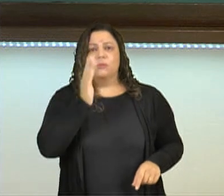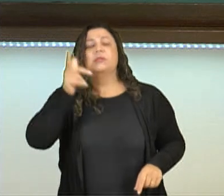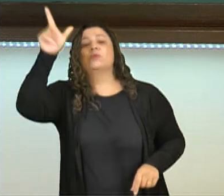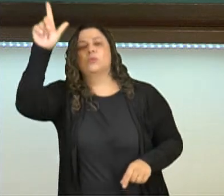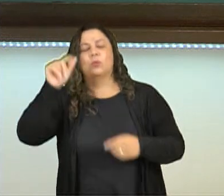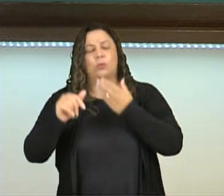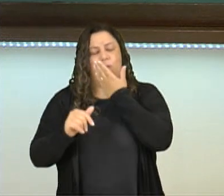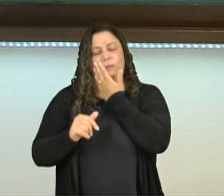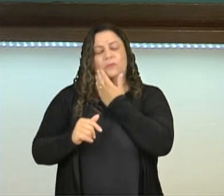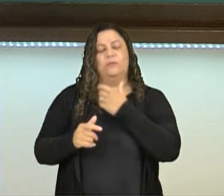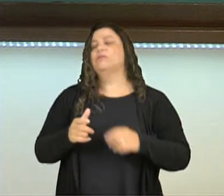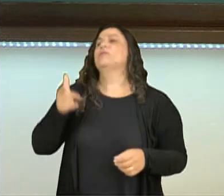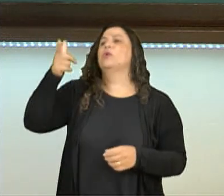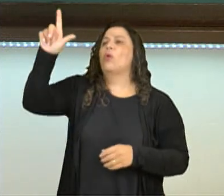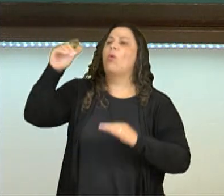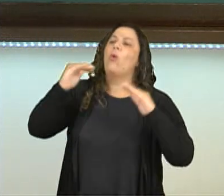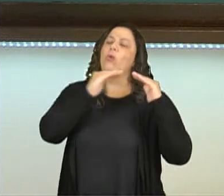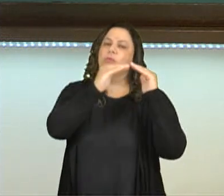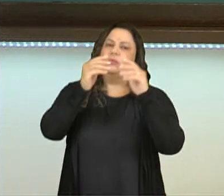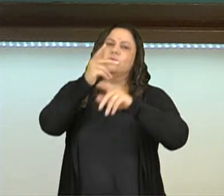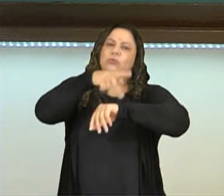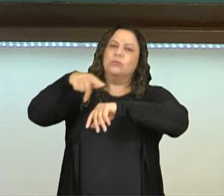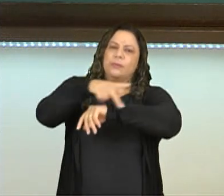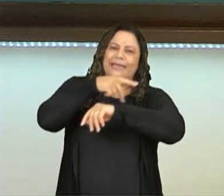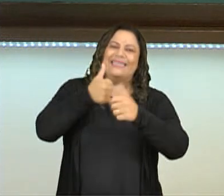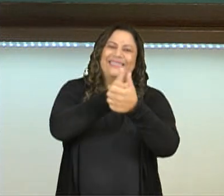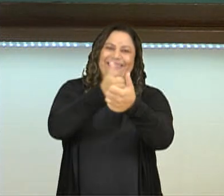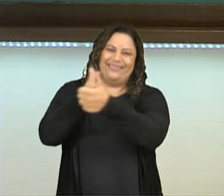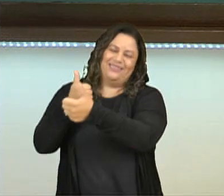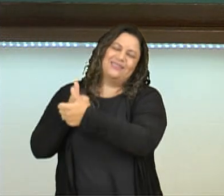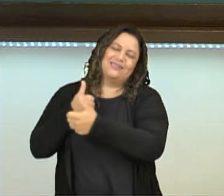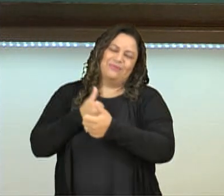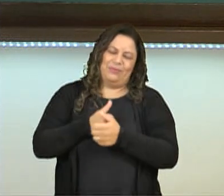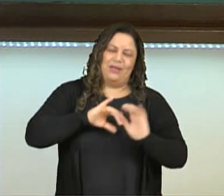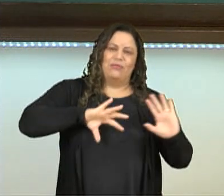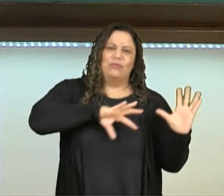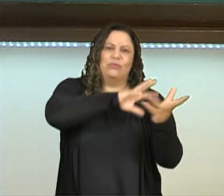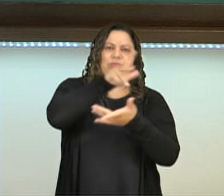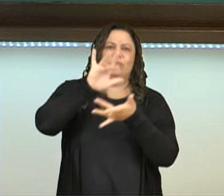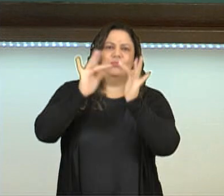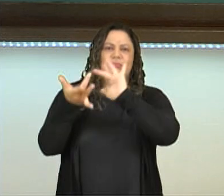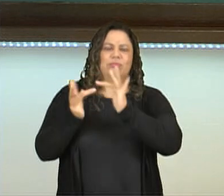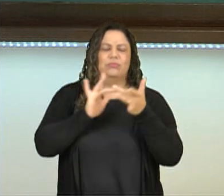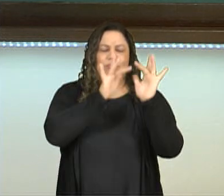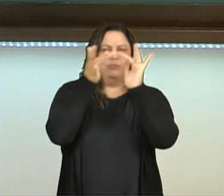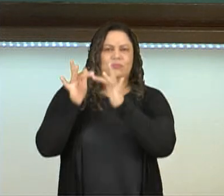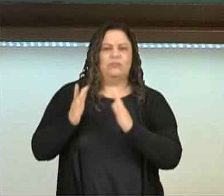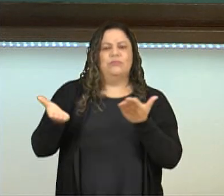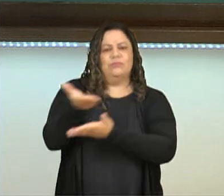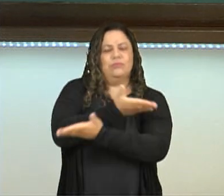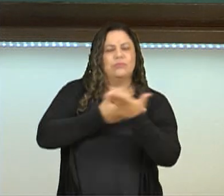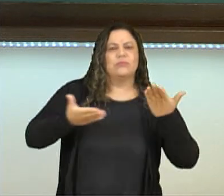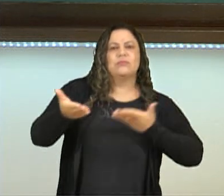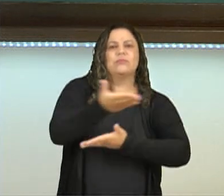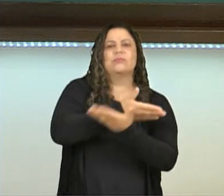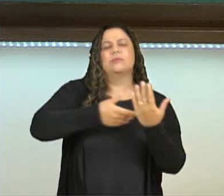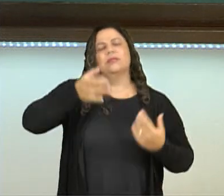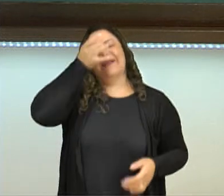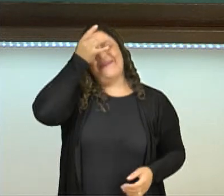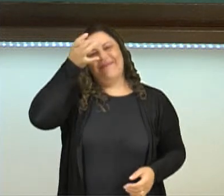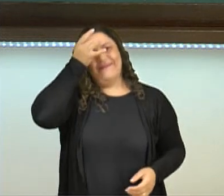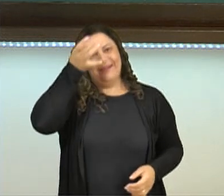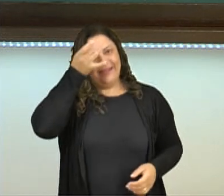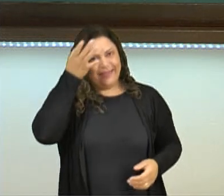vizinhos. Nesses outros vizinhos, partindo do mecanismo de globalização, que estreita relacionamentos, facilita